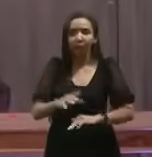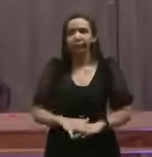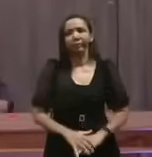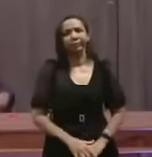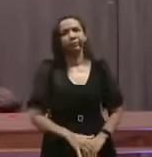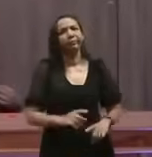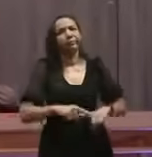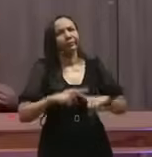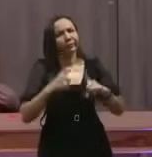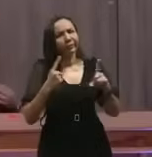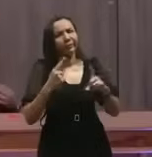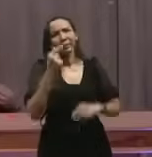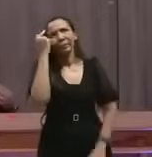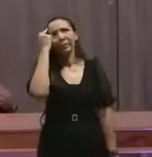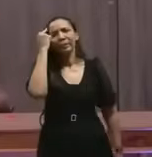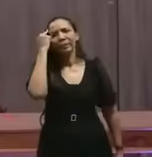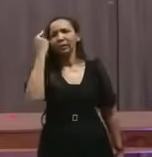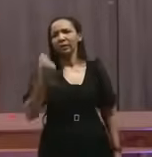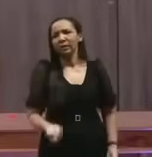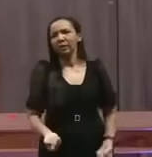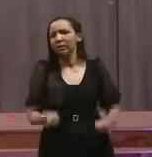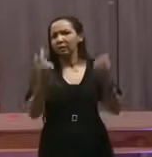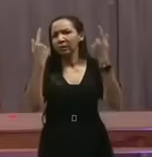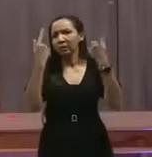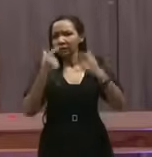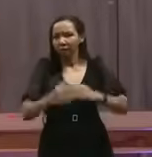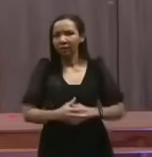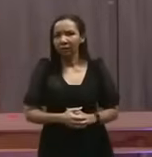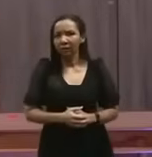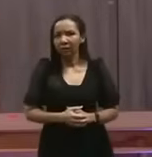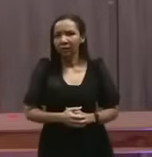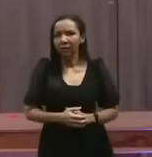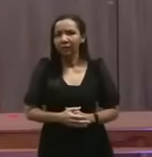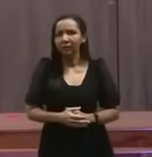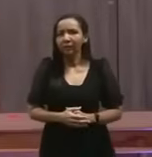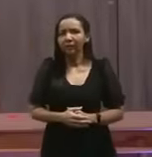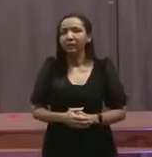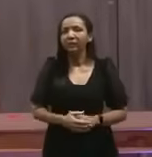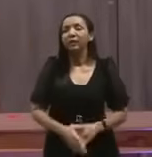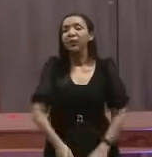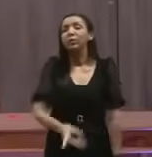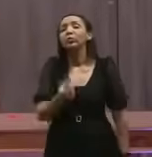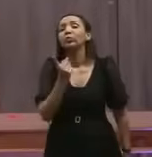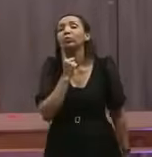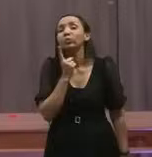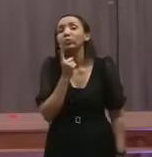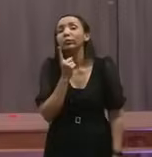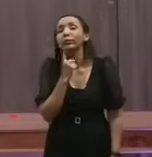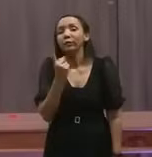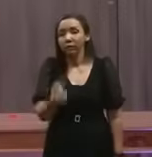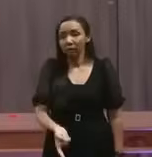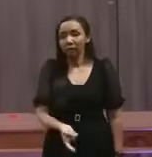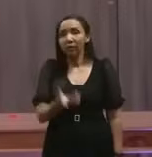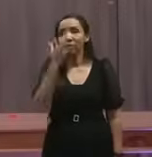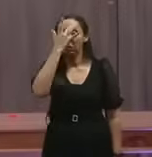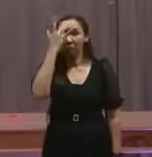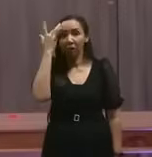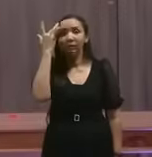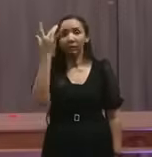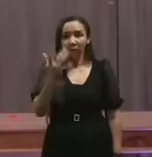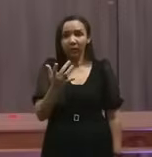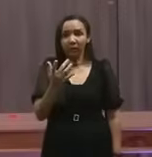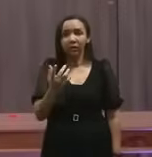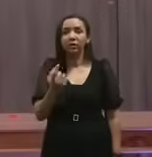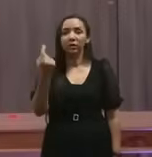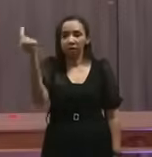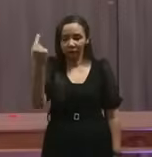eu duvido se algum deles chega aqui e diz aqui em São luí nesse momento na rua tal tem o fulano de tal morto